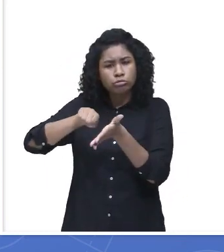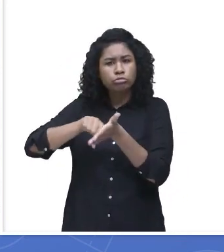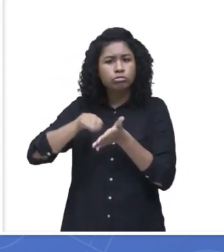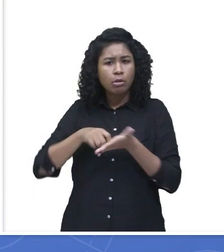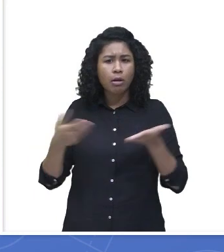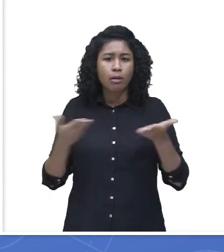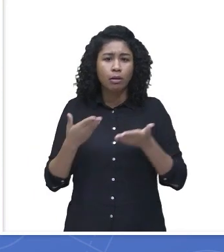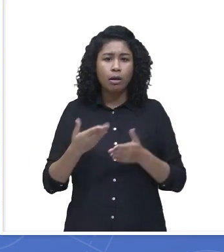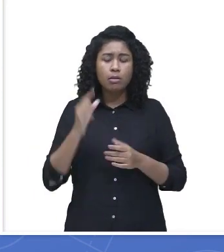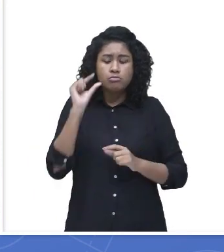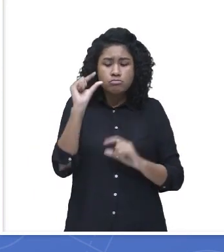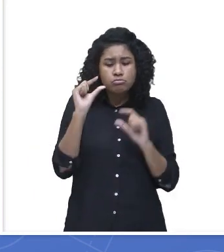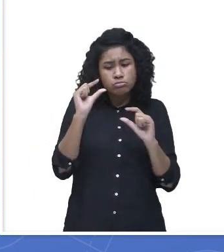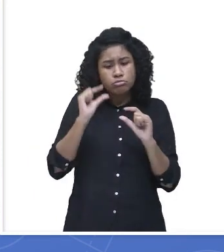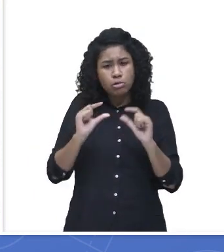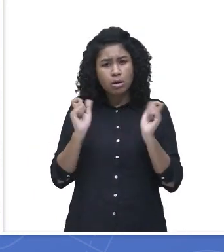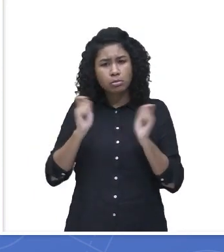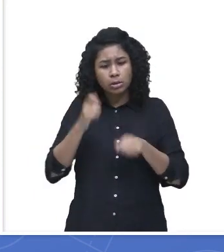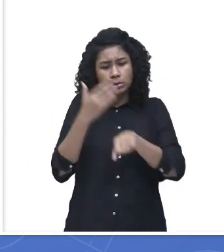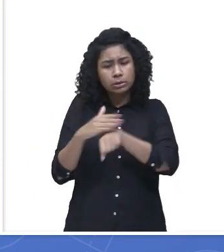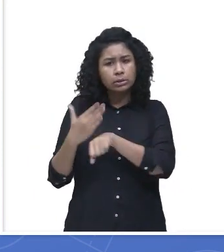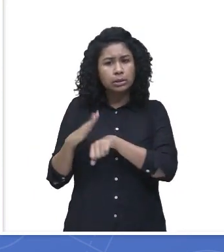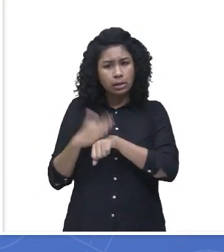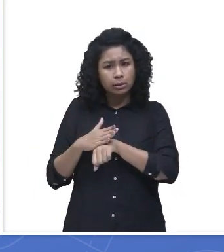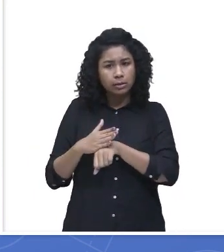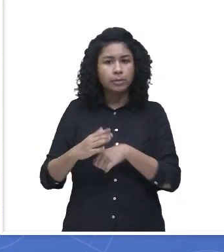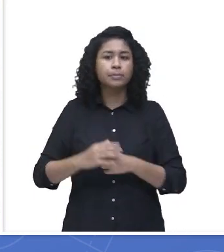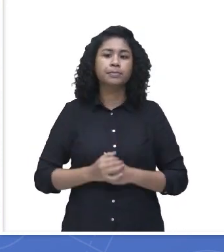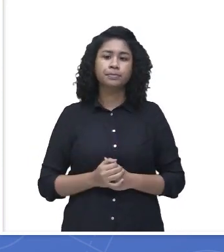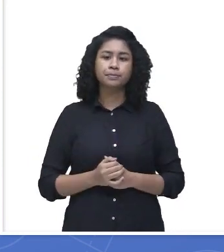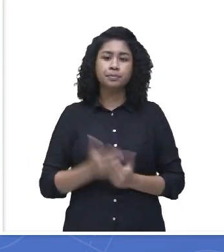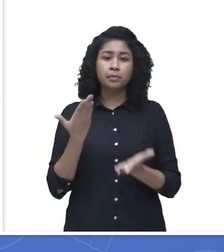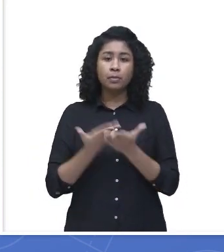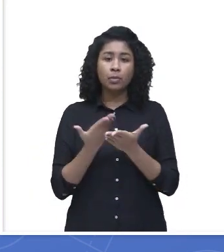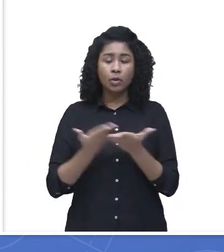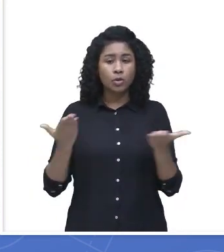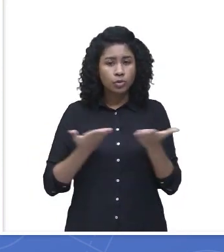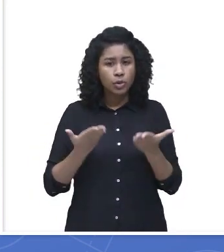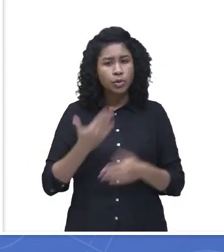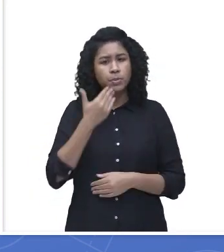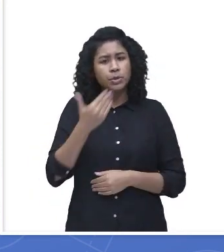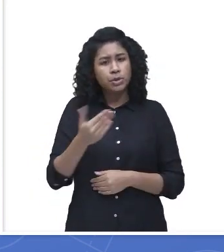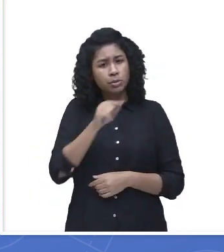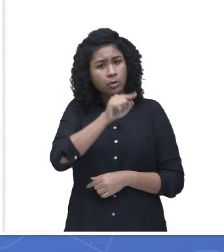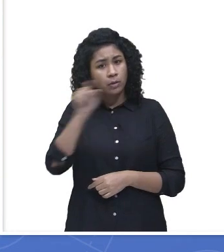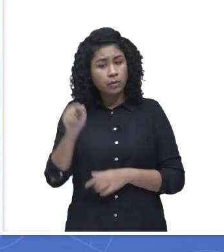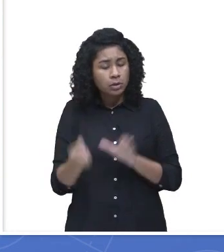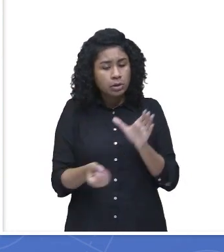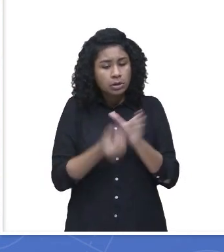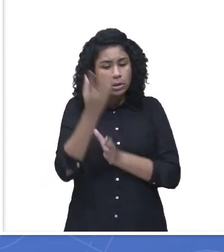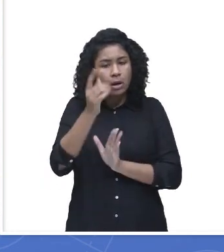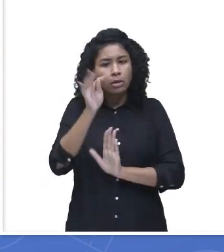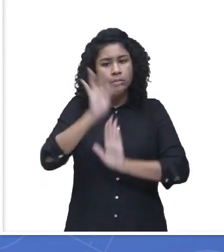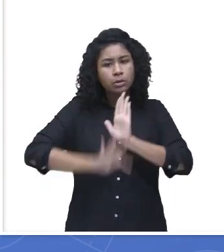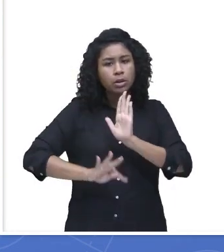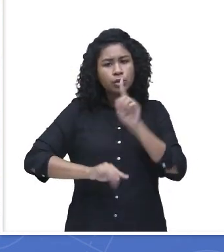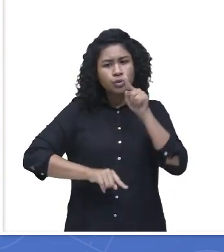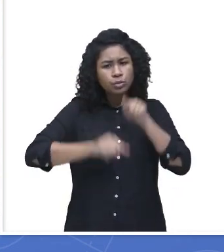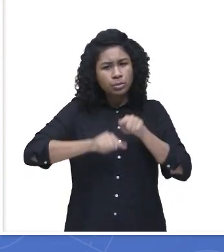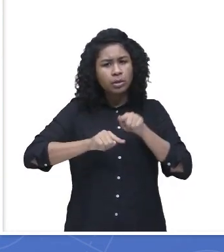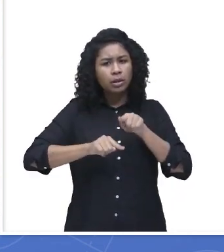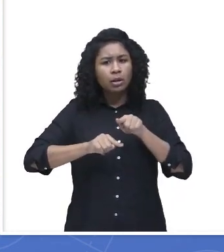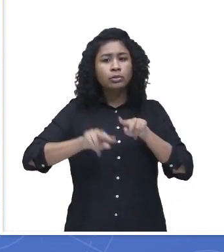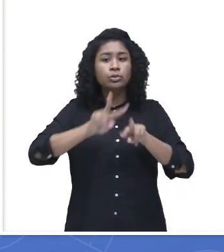para treinar a sua escrita também. E na aula de hoje a gente pediu que você produzisse um pequeno texto exatamente sobre a